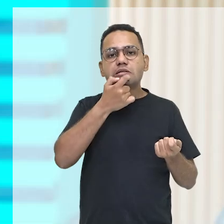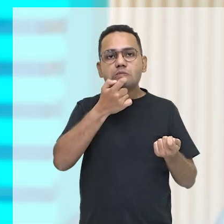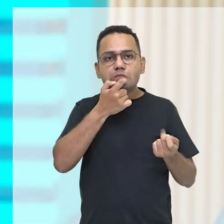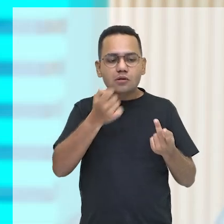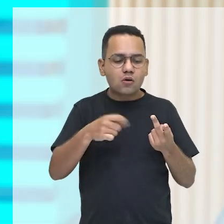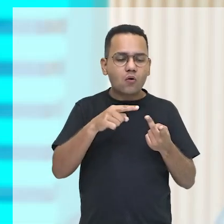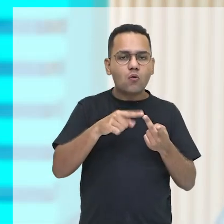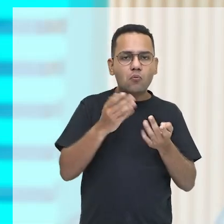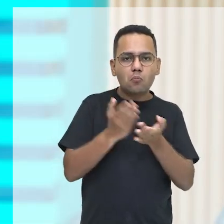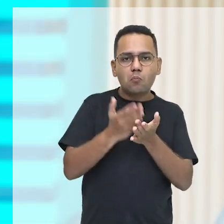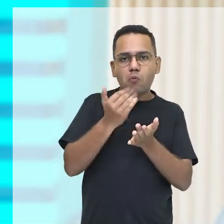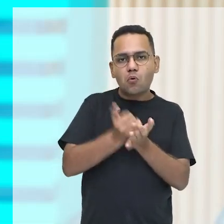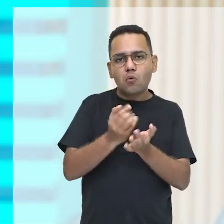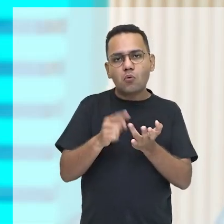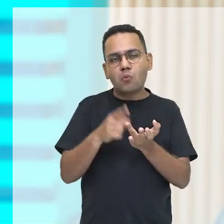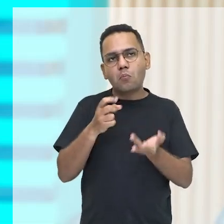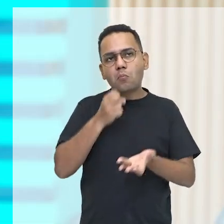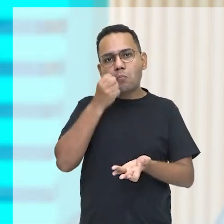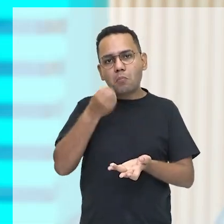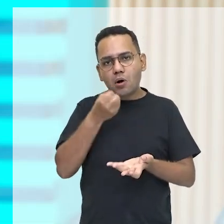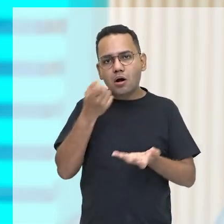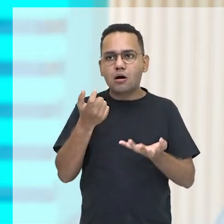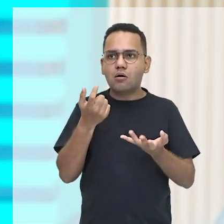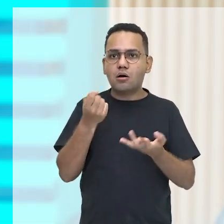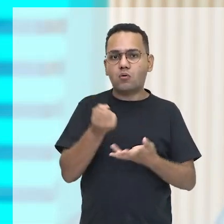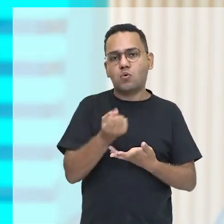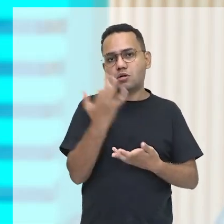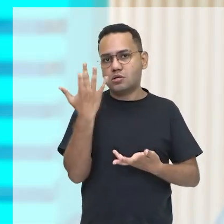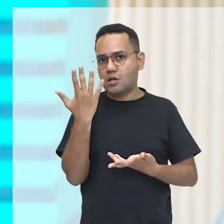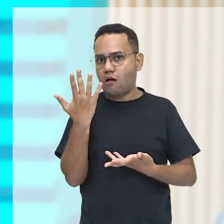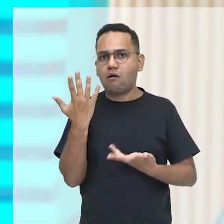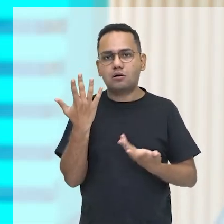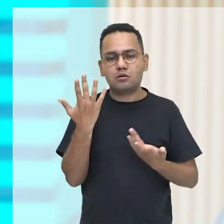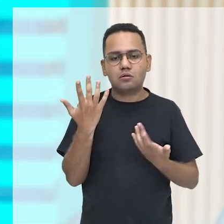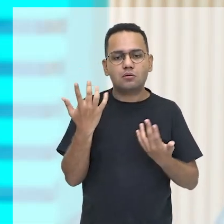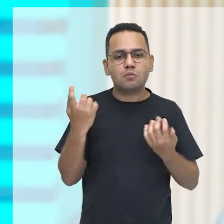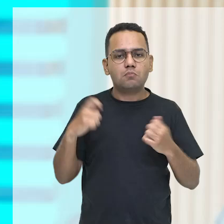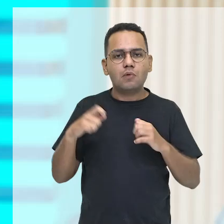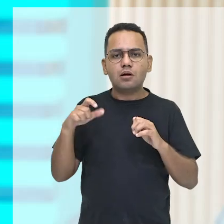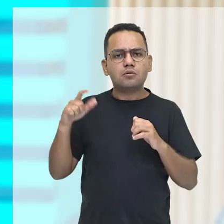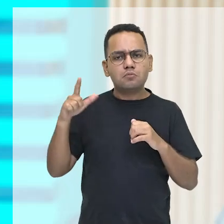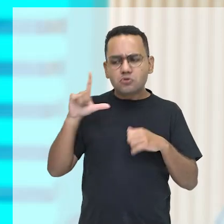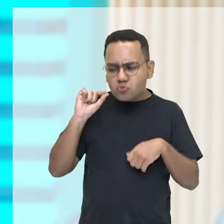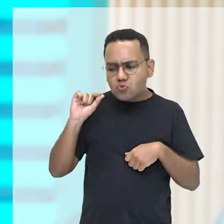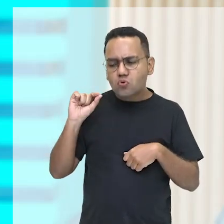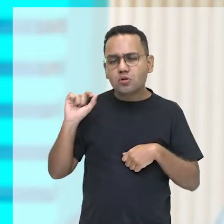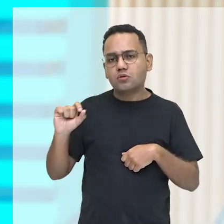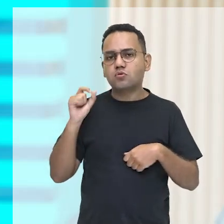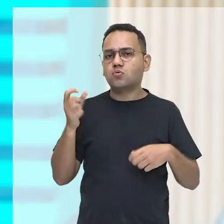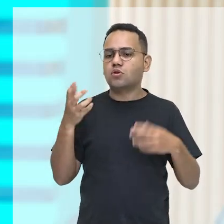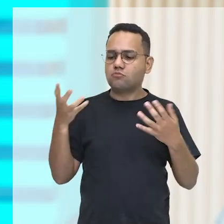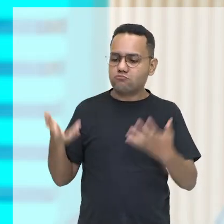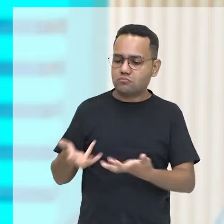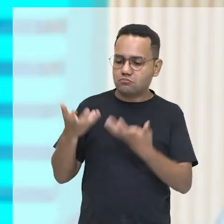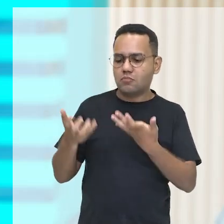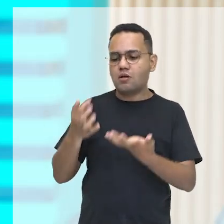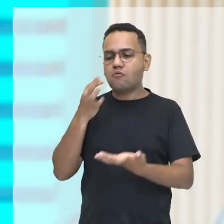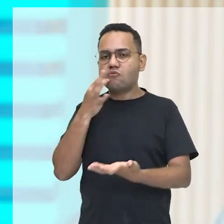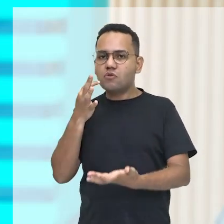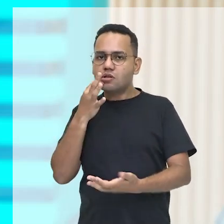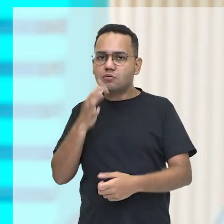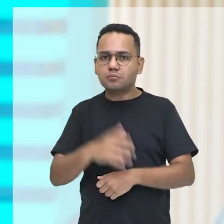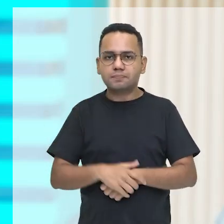bolo, pão em excesso, prefira fruta, verduras.